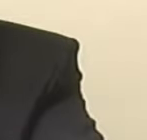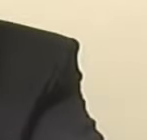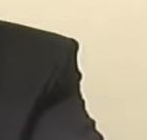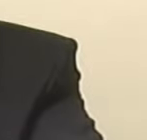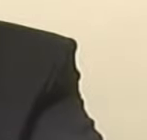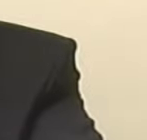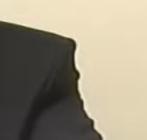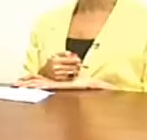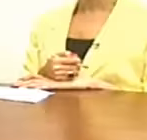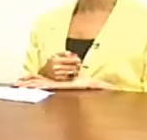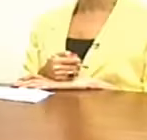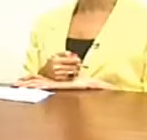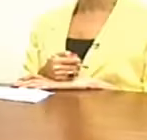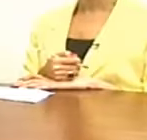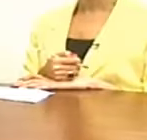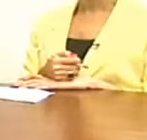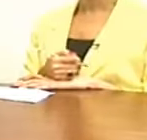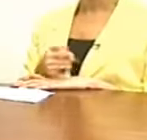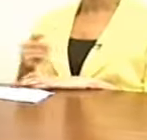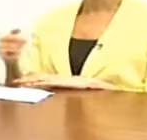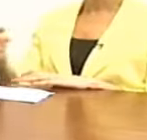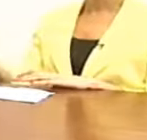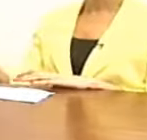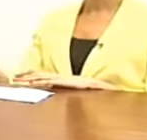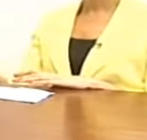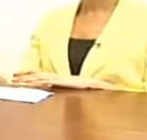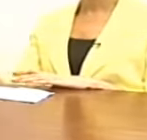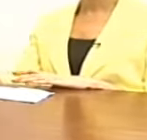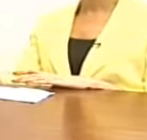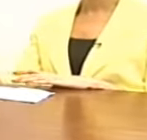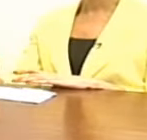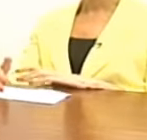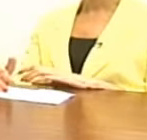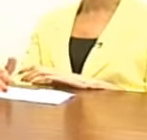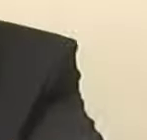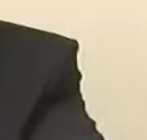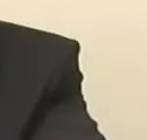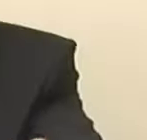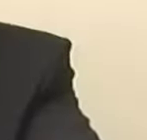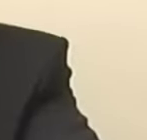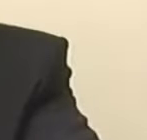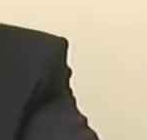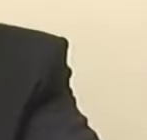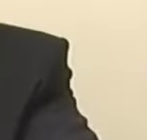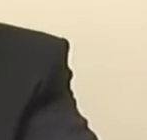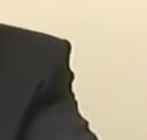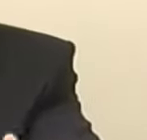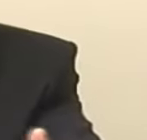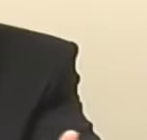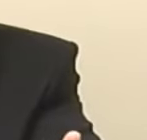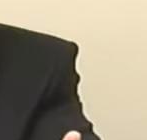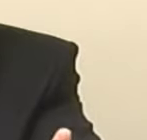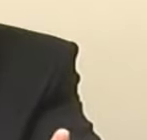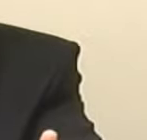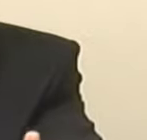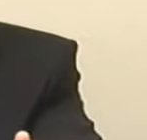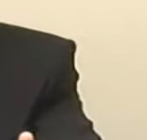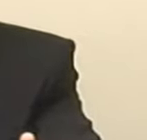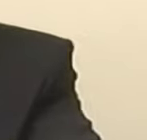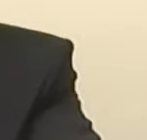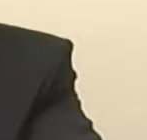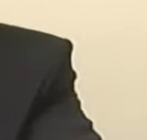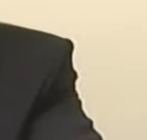comete. E a sociedade brasileira anseia isso, para que a gente diminua a violência. A única diferença é que